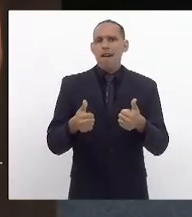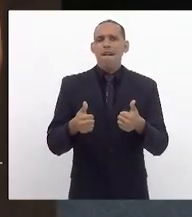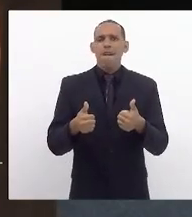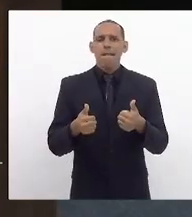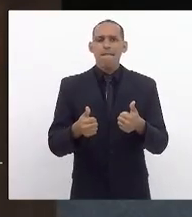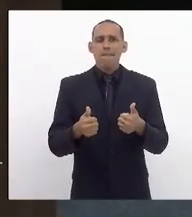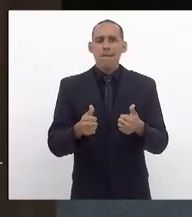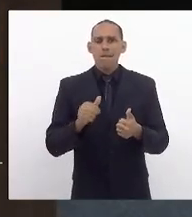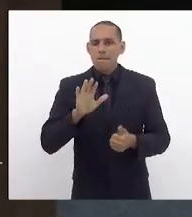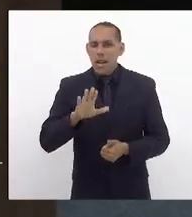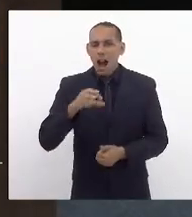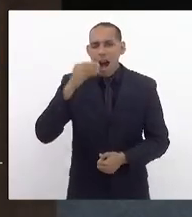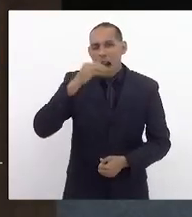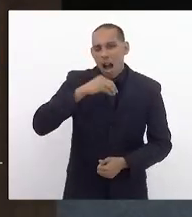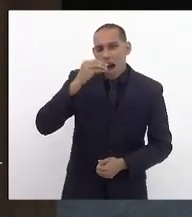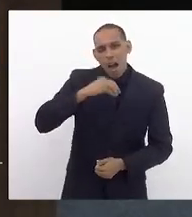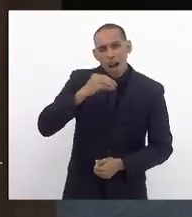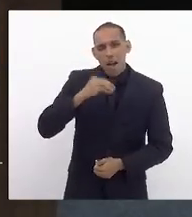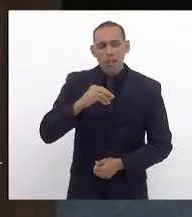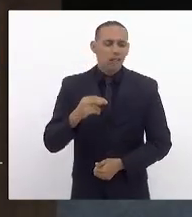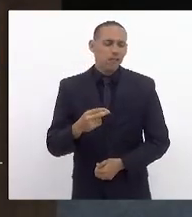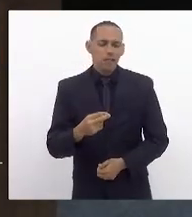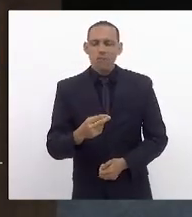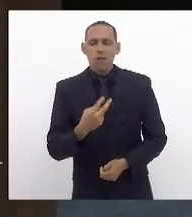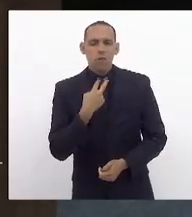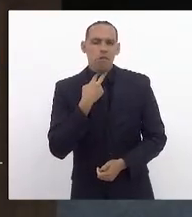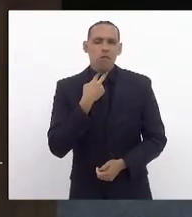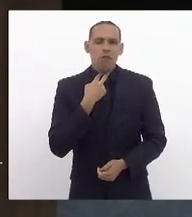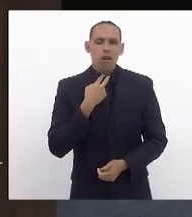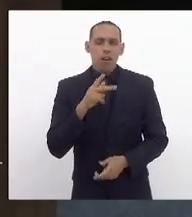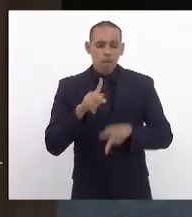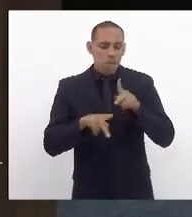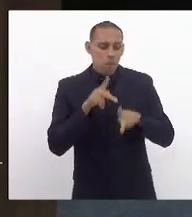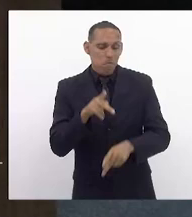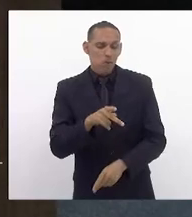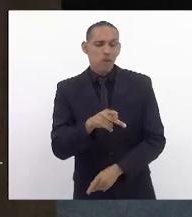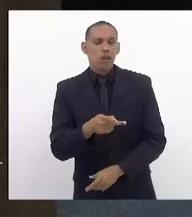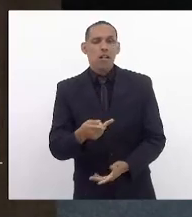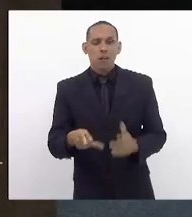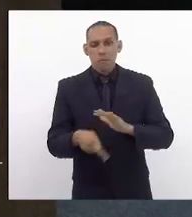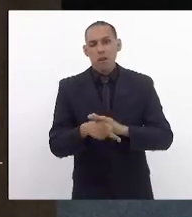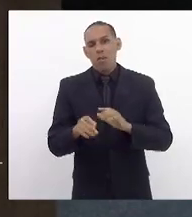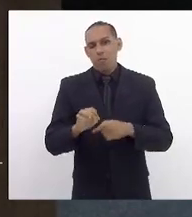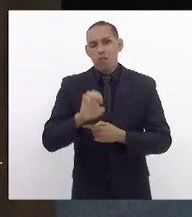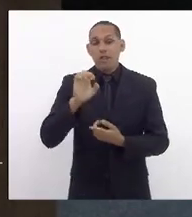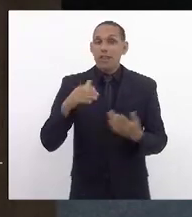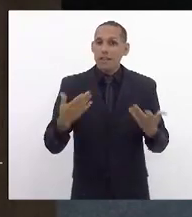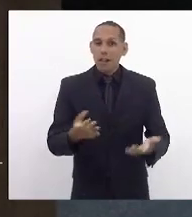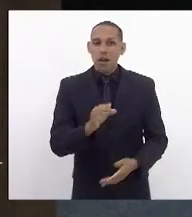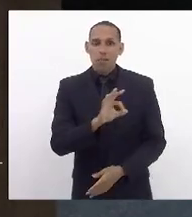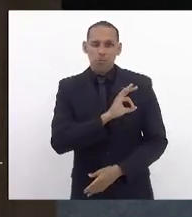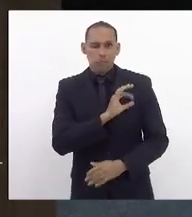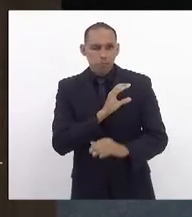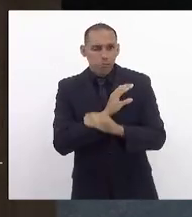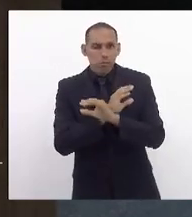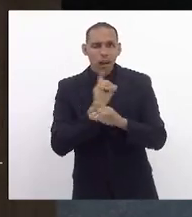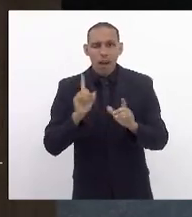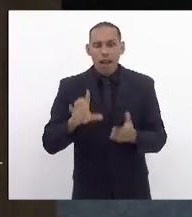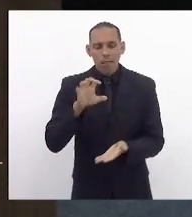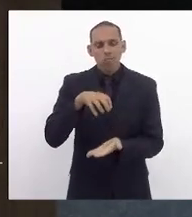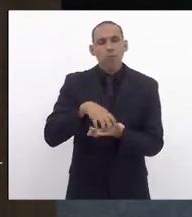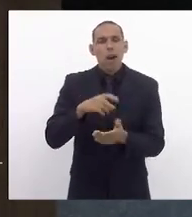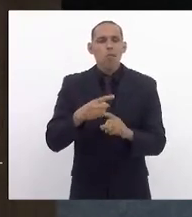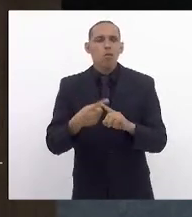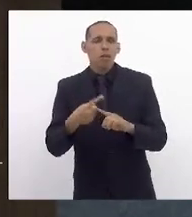em situação de vulnerabilidade a população do Estado do Rio de Janeiro. Então, nesse sentido, a Polícia Civil é central porque